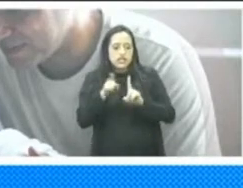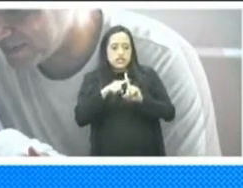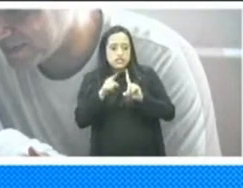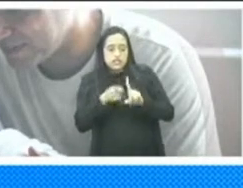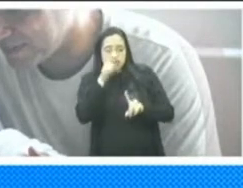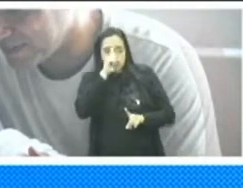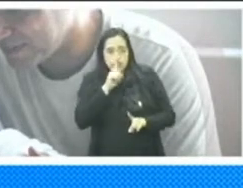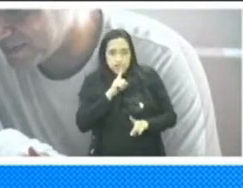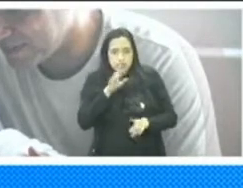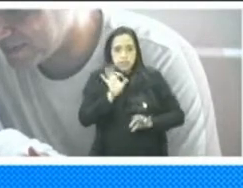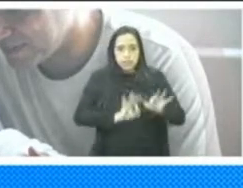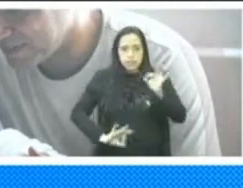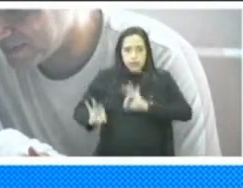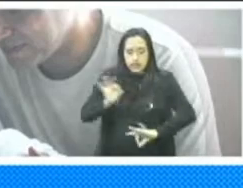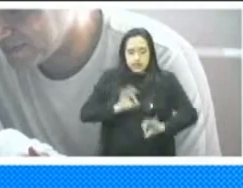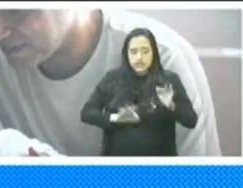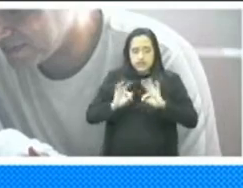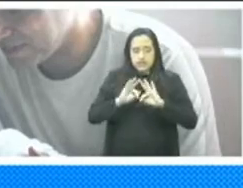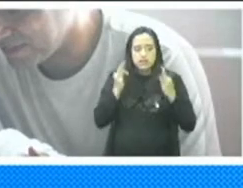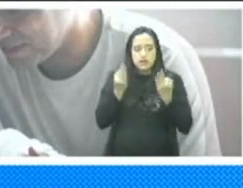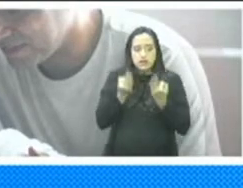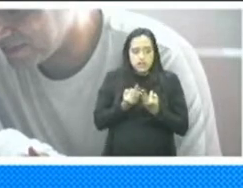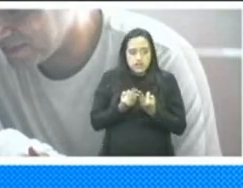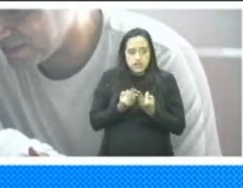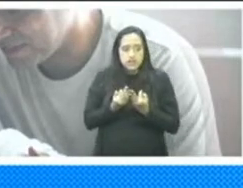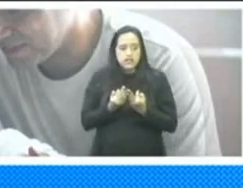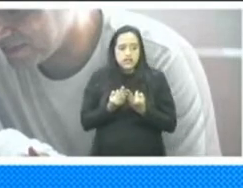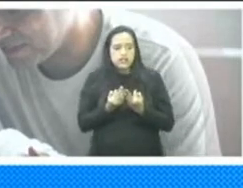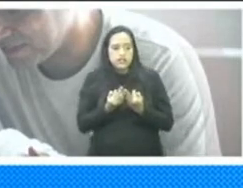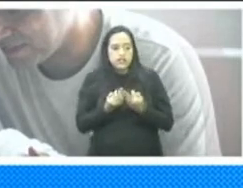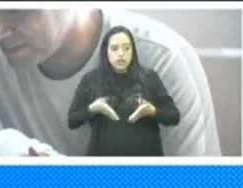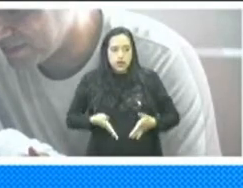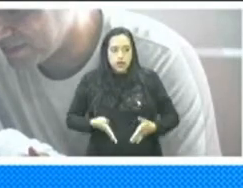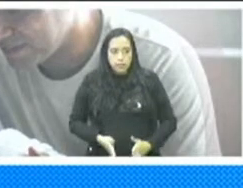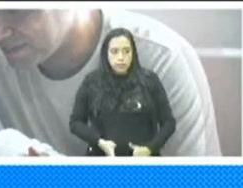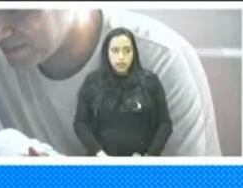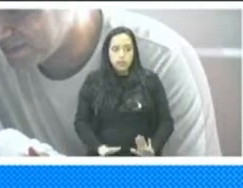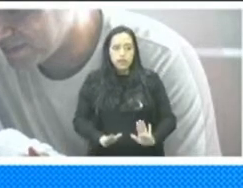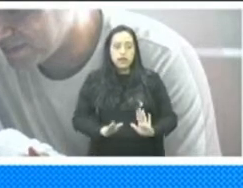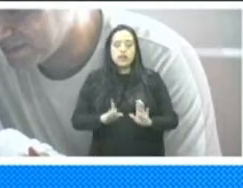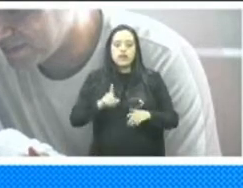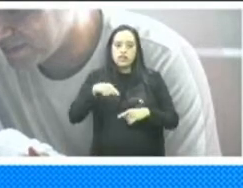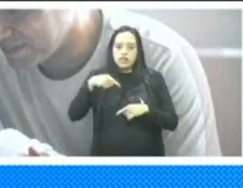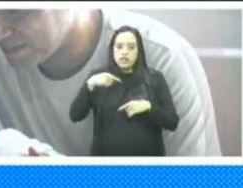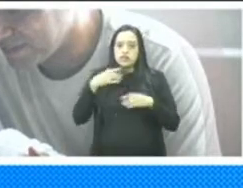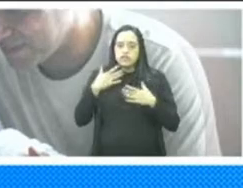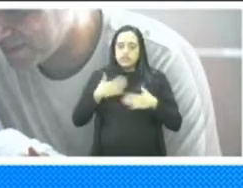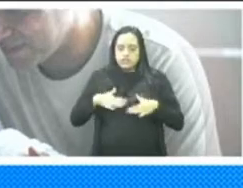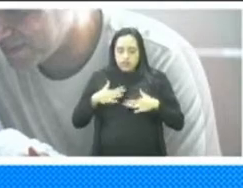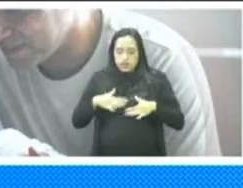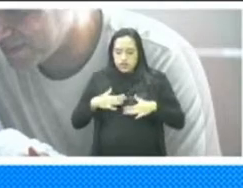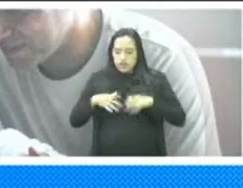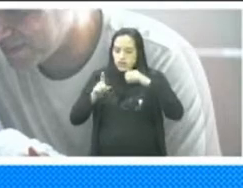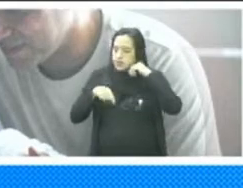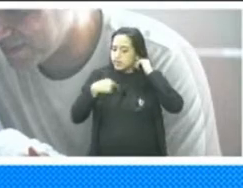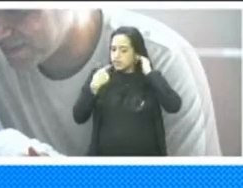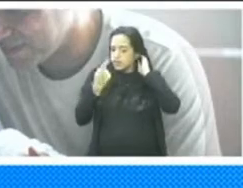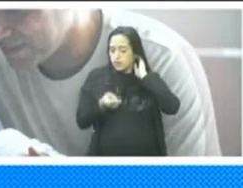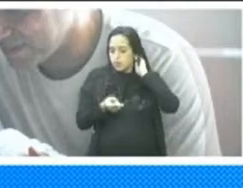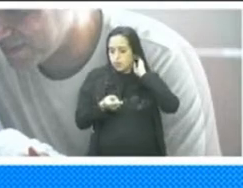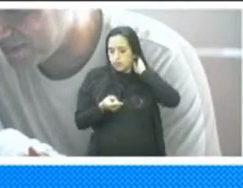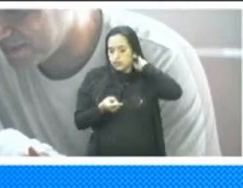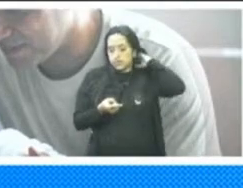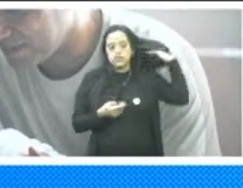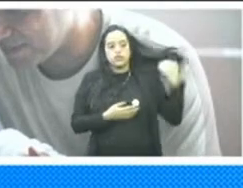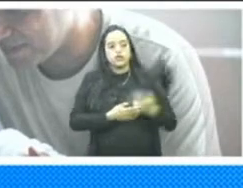risco, a preparação da família para um parto pré-termo, depois, né, o